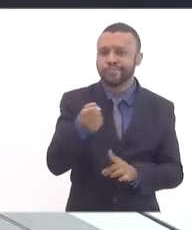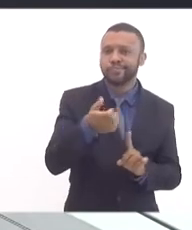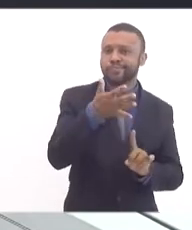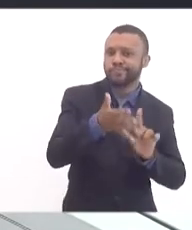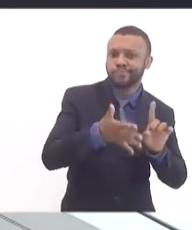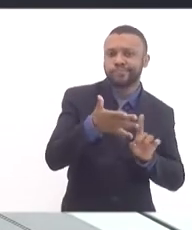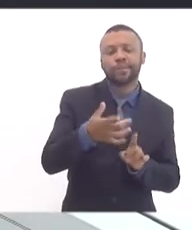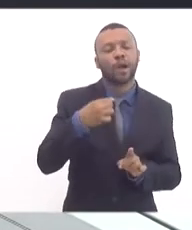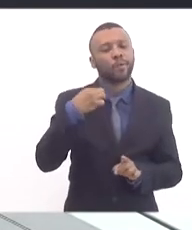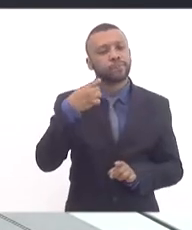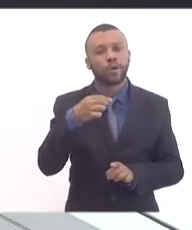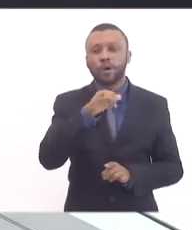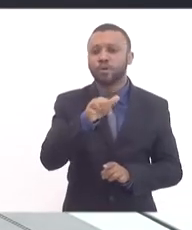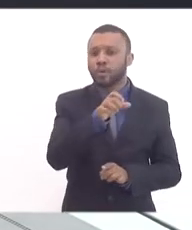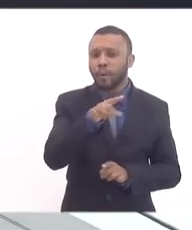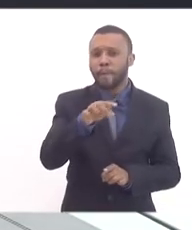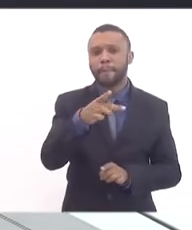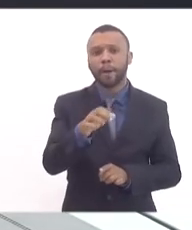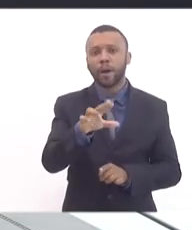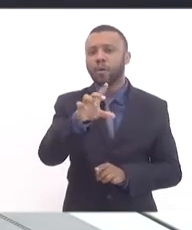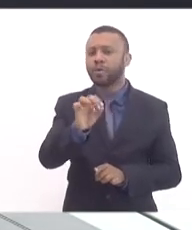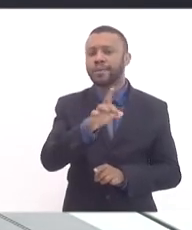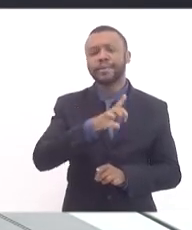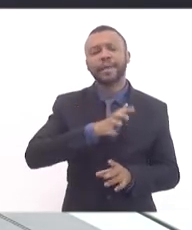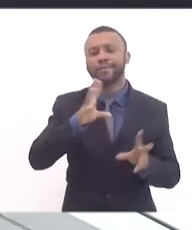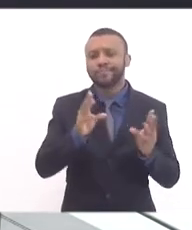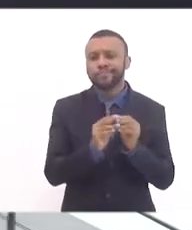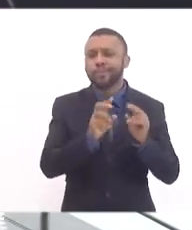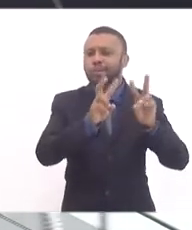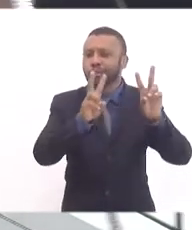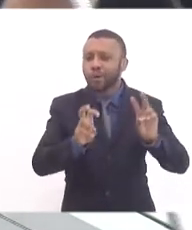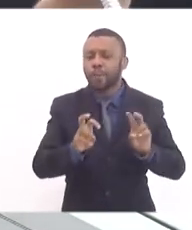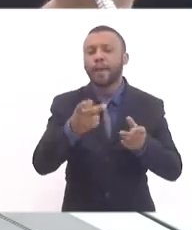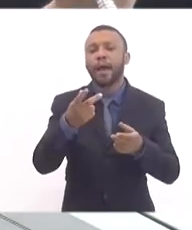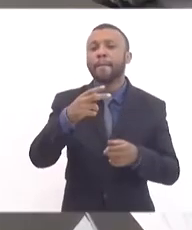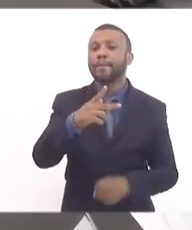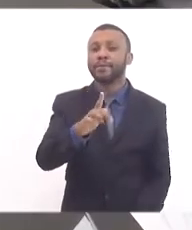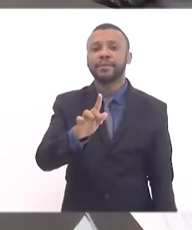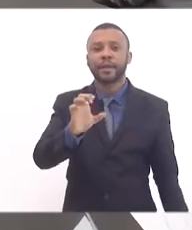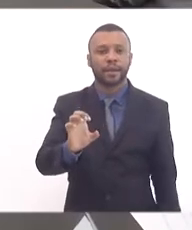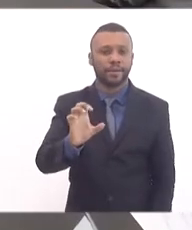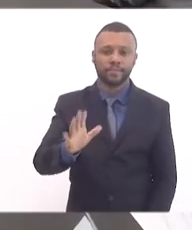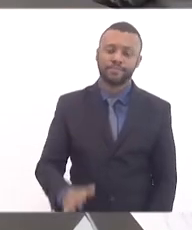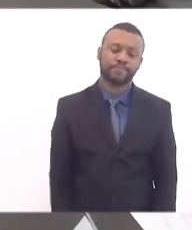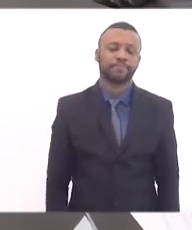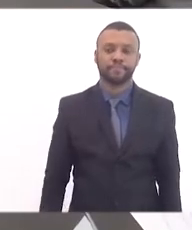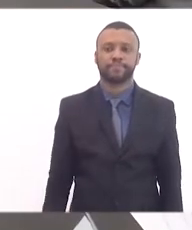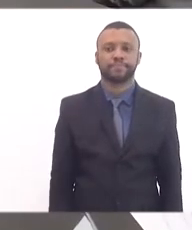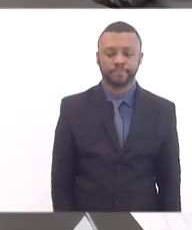considerações relacionadas à procuradoria do estado muito obrigado obrigado a